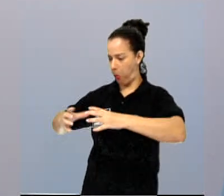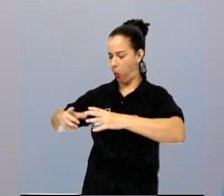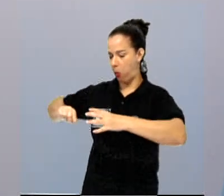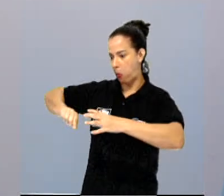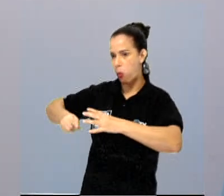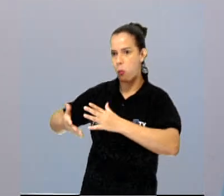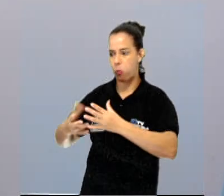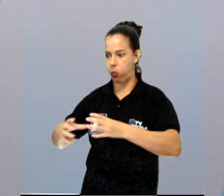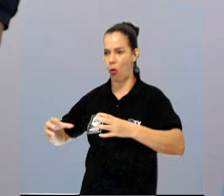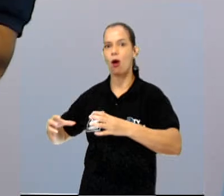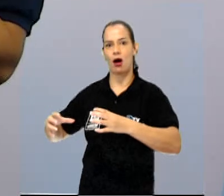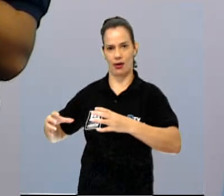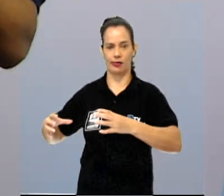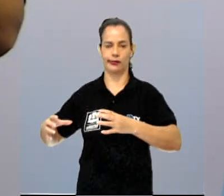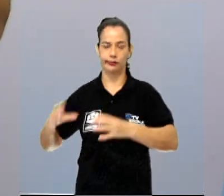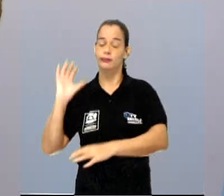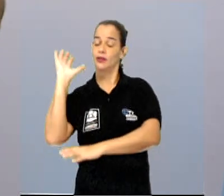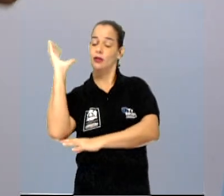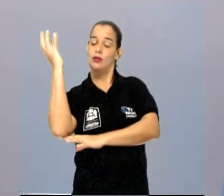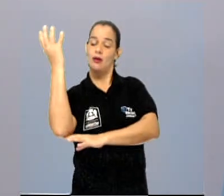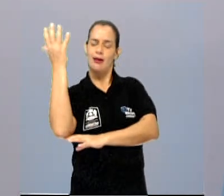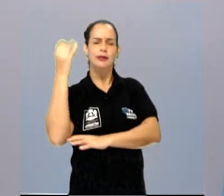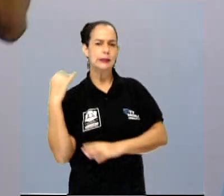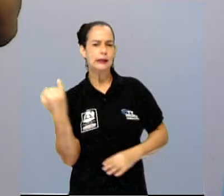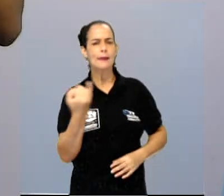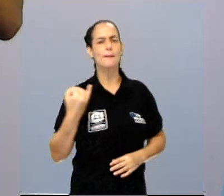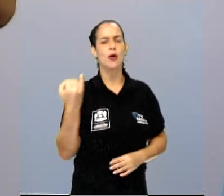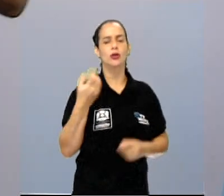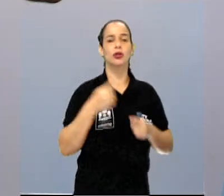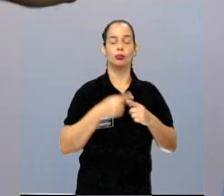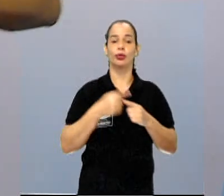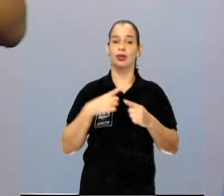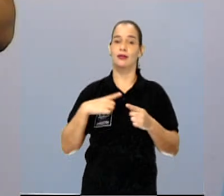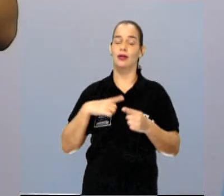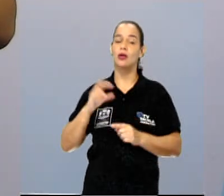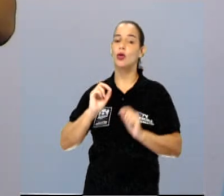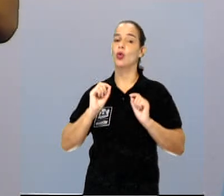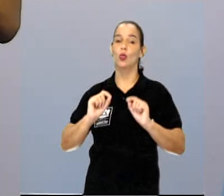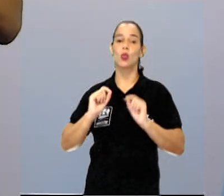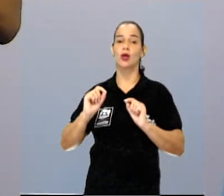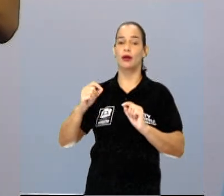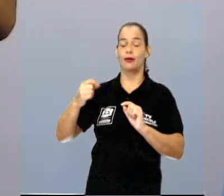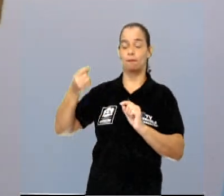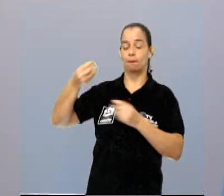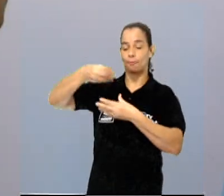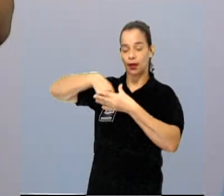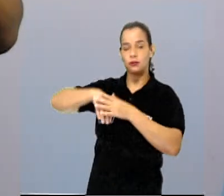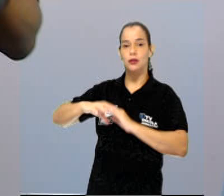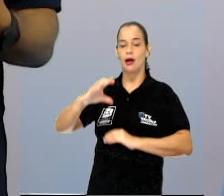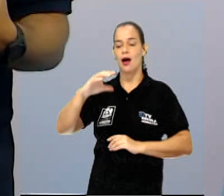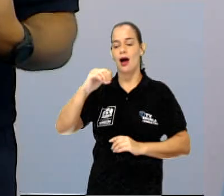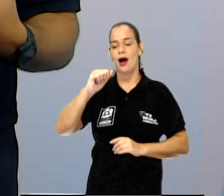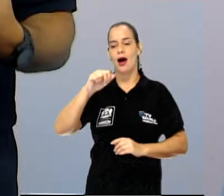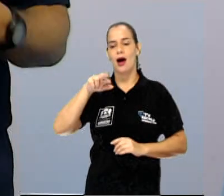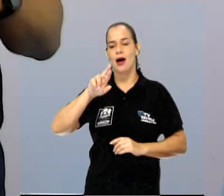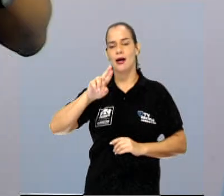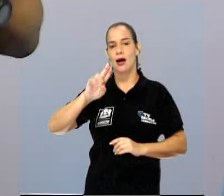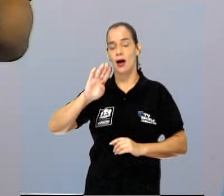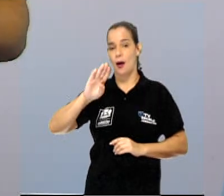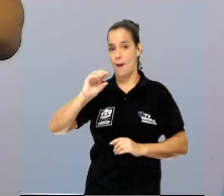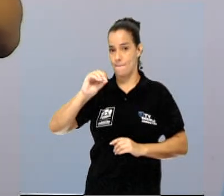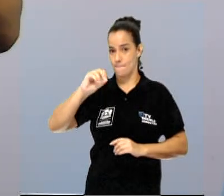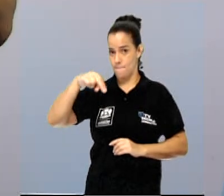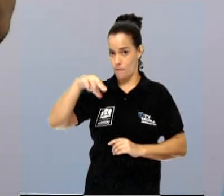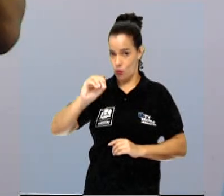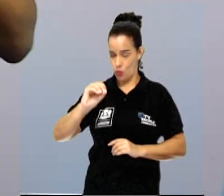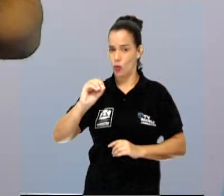importantes porque funcionam também como captura de carbono, sabe? Que dentro da própria respiração das árvores, das